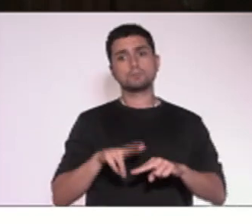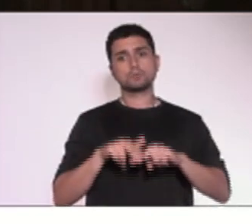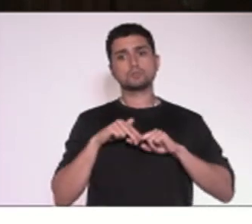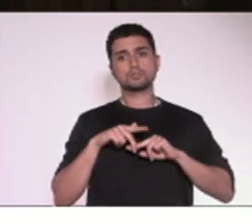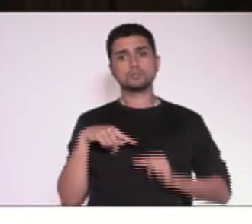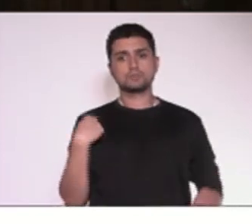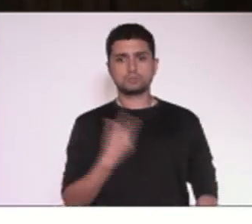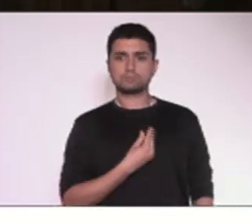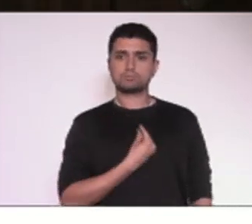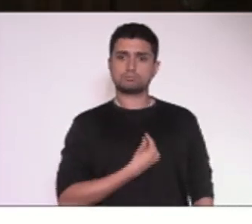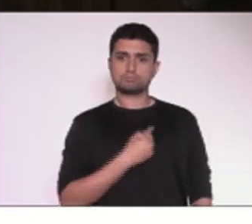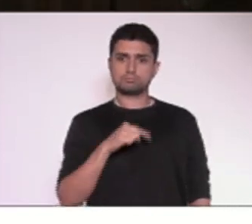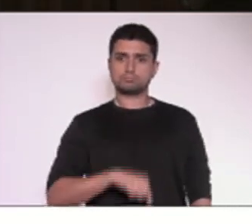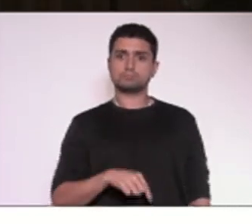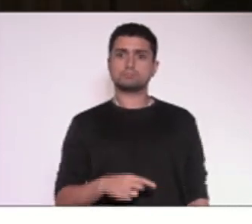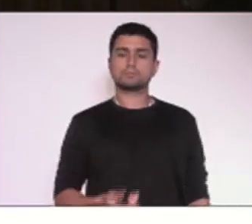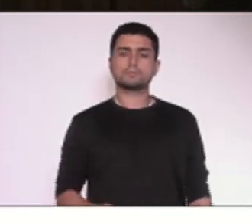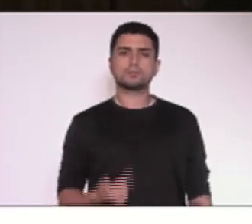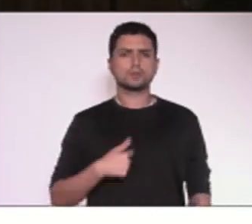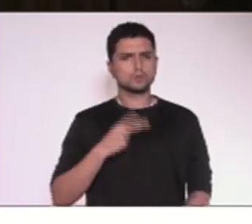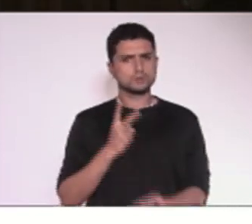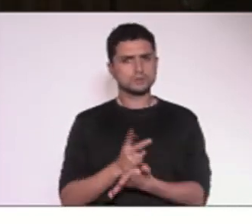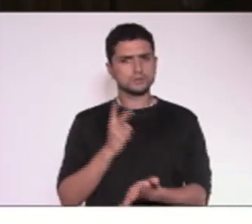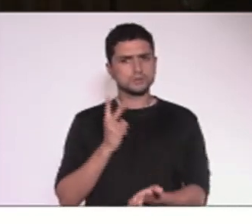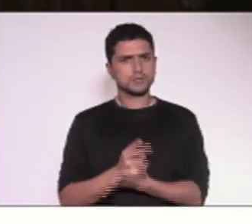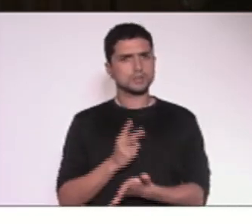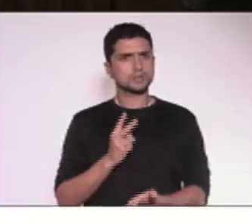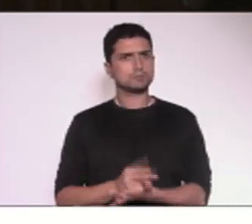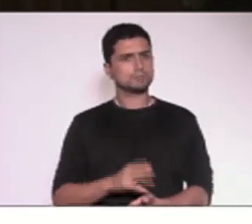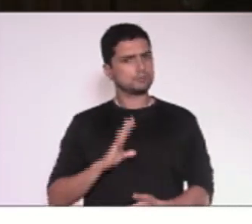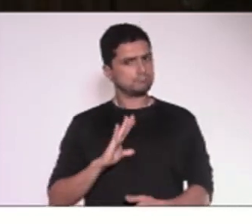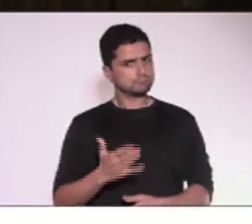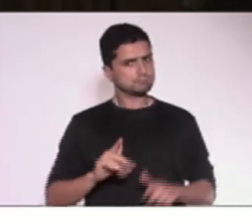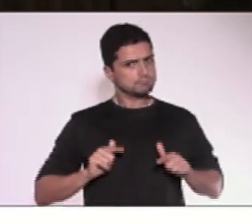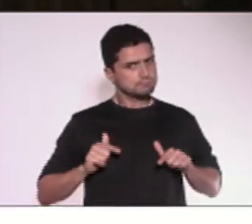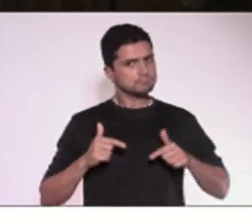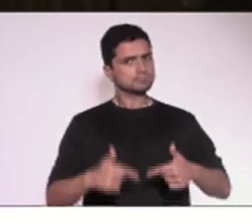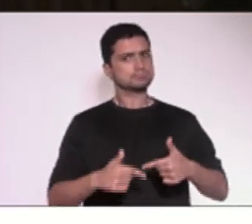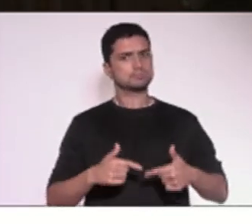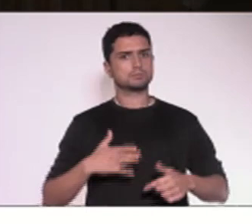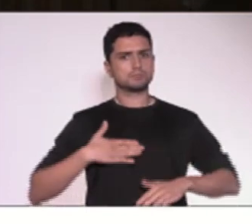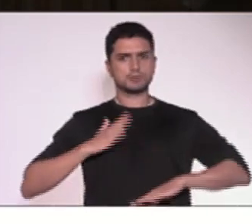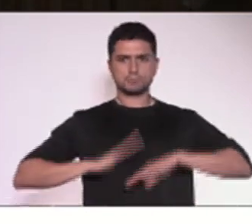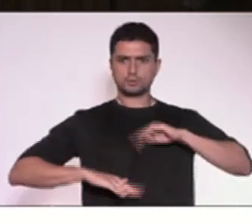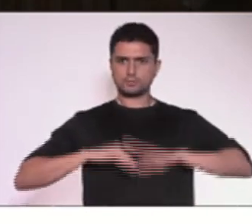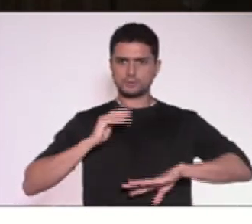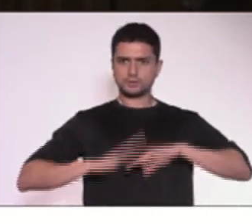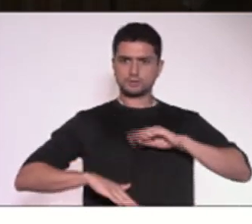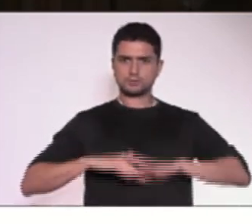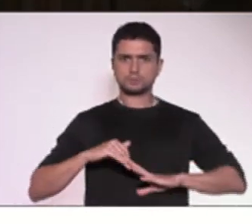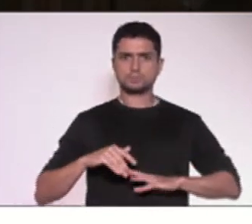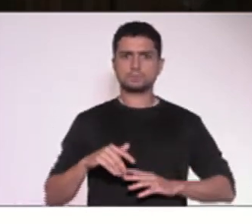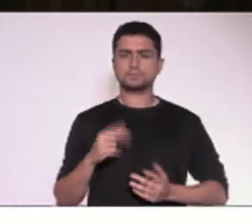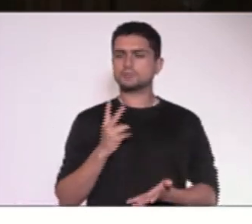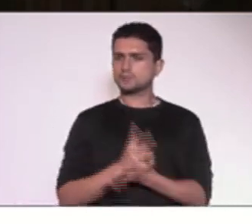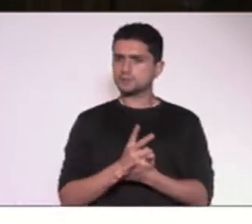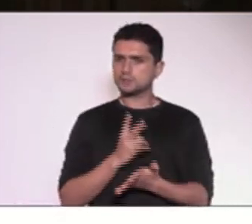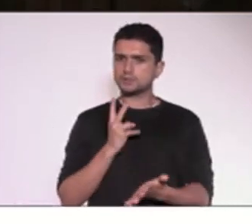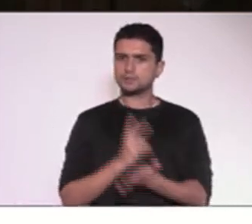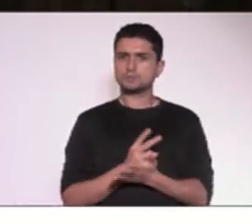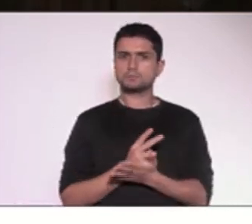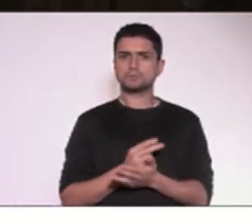aqui. Porque eu sempre atuei, sempre exerci minha função profissional ao lado, sempre trilhei meu caminho ao lado